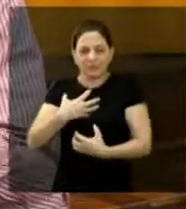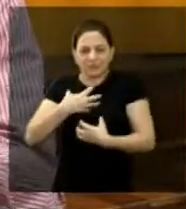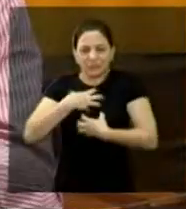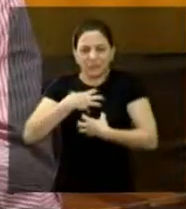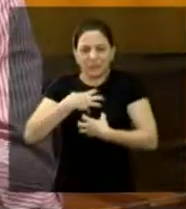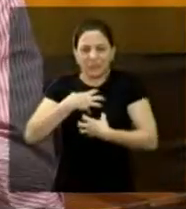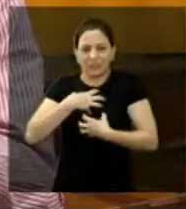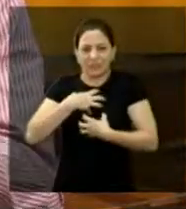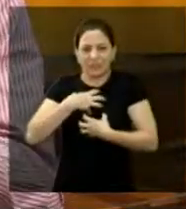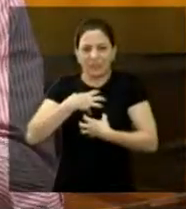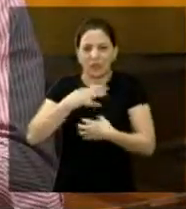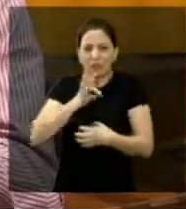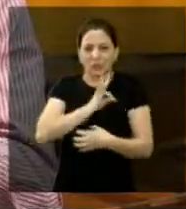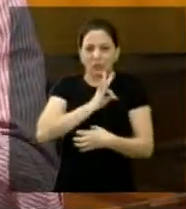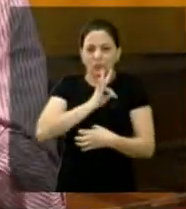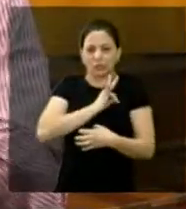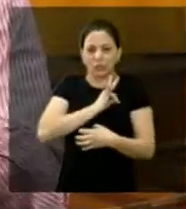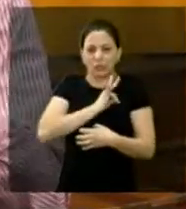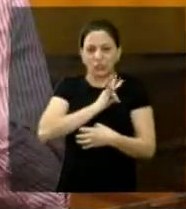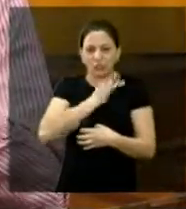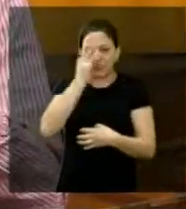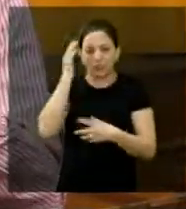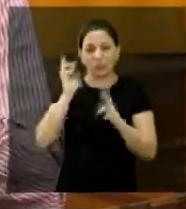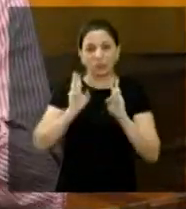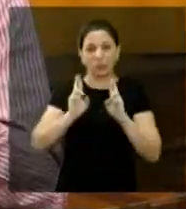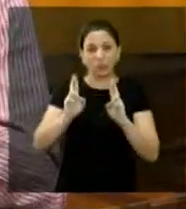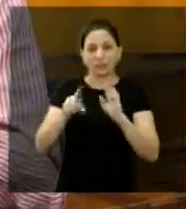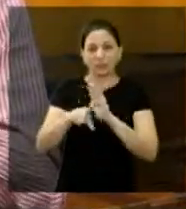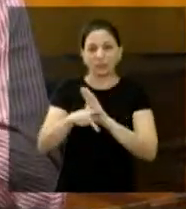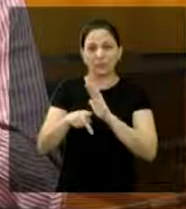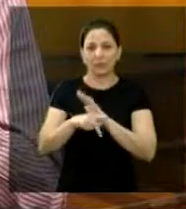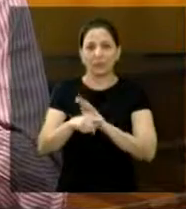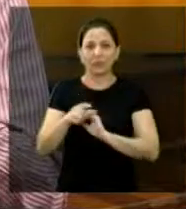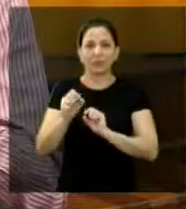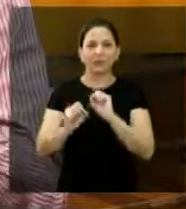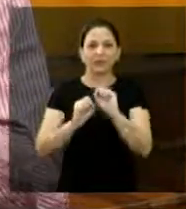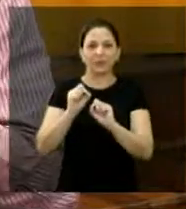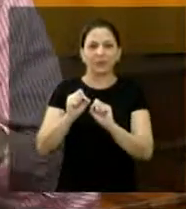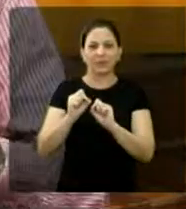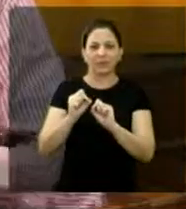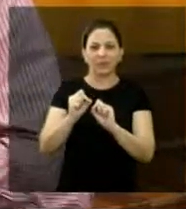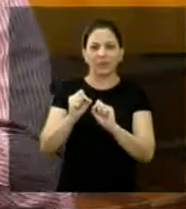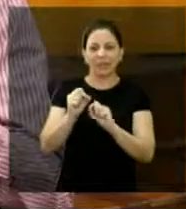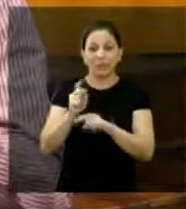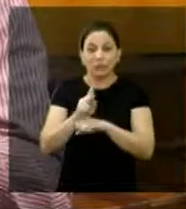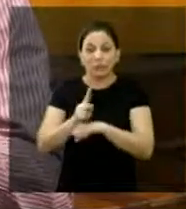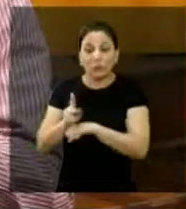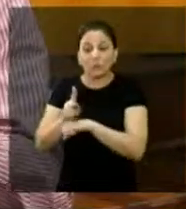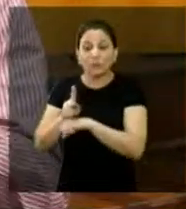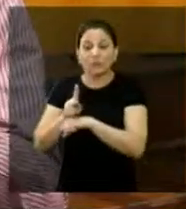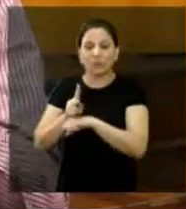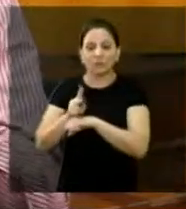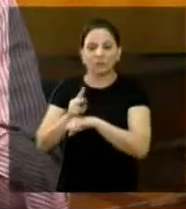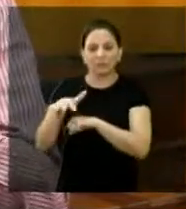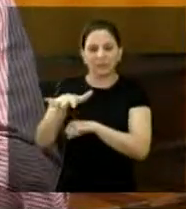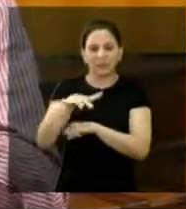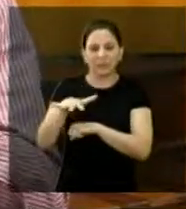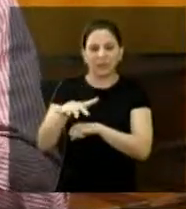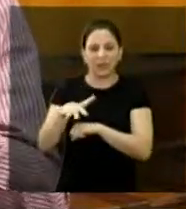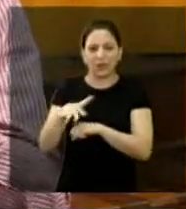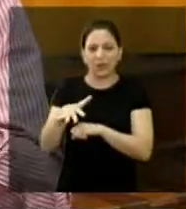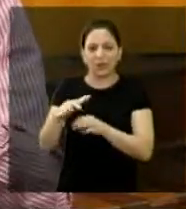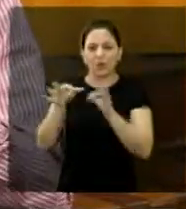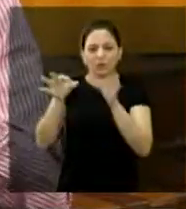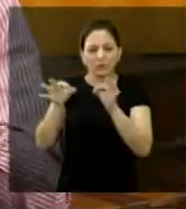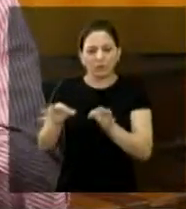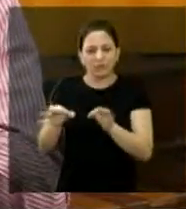a torcida da Ferroviária, né? E eu ficar mais numa espécie assim de supervisão geral da equipe. Esse seria o caminho